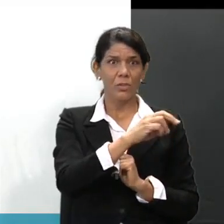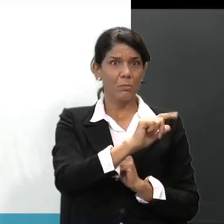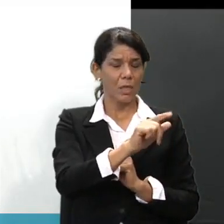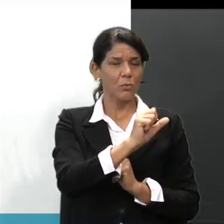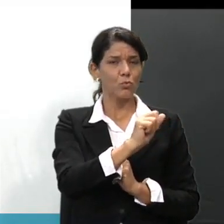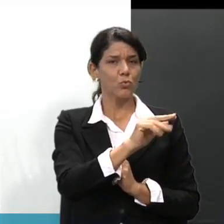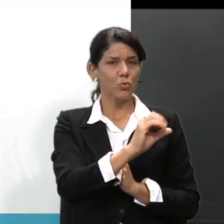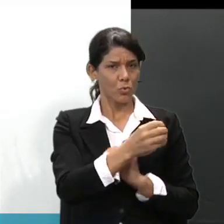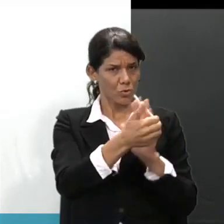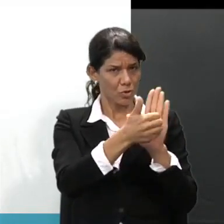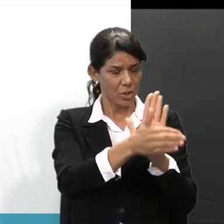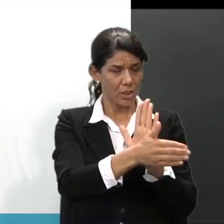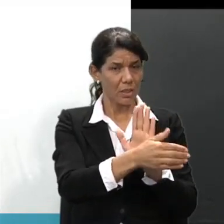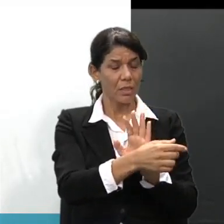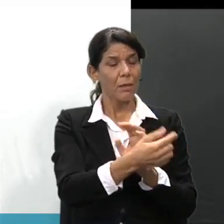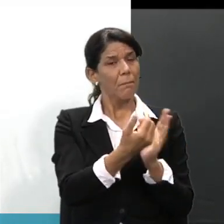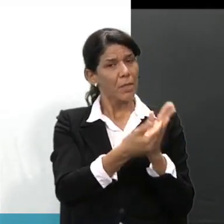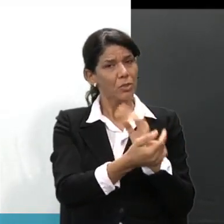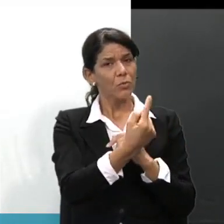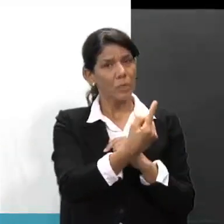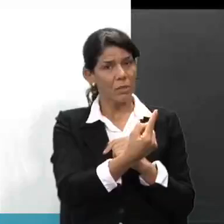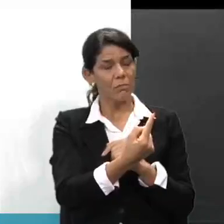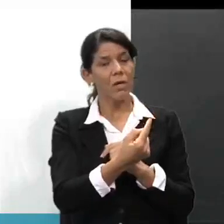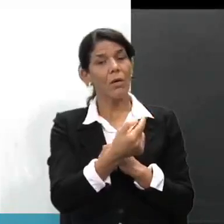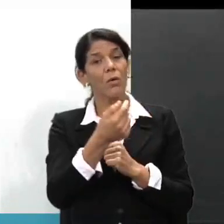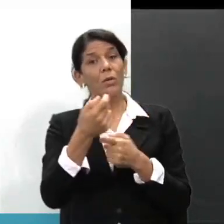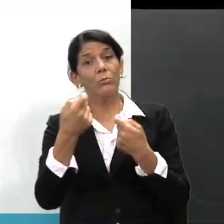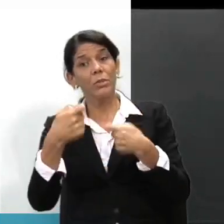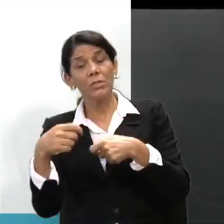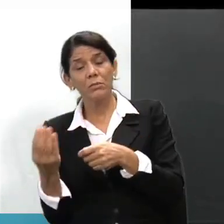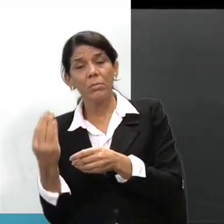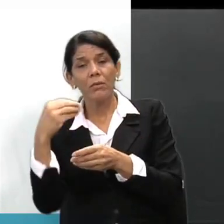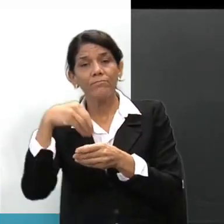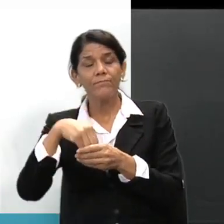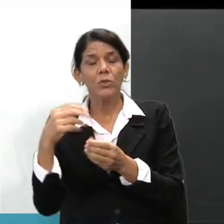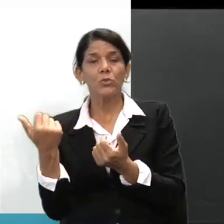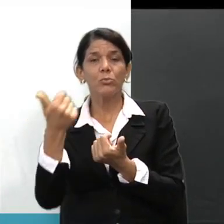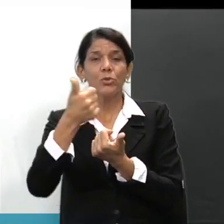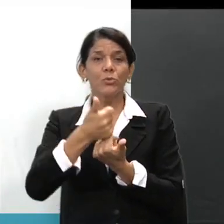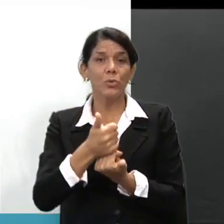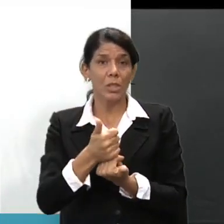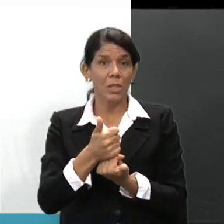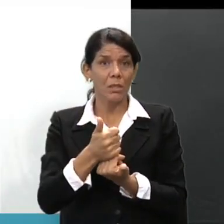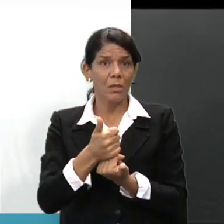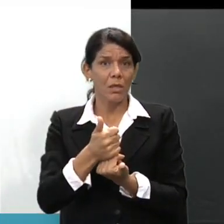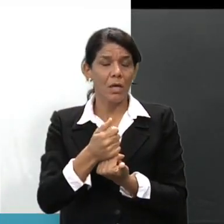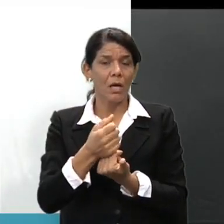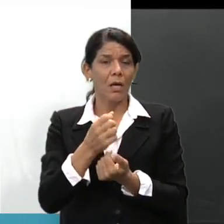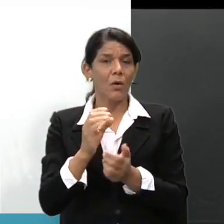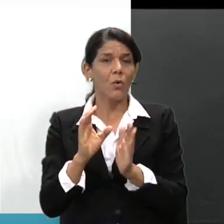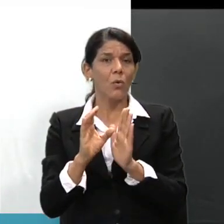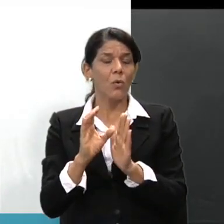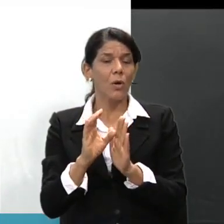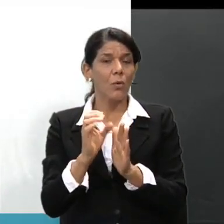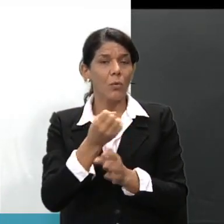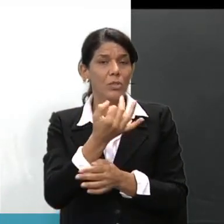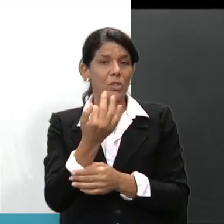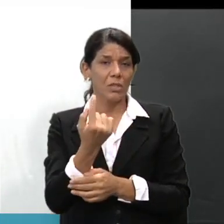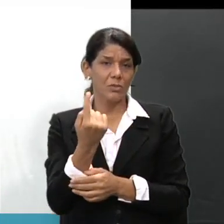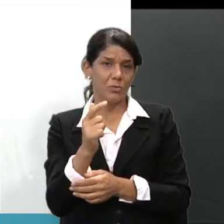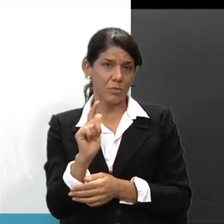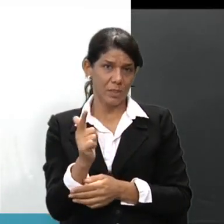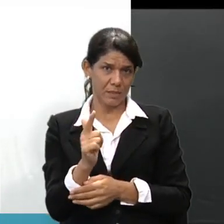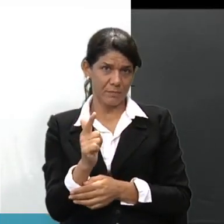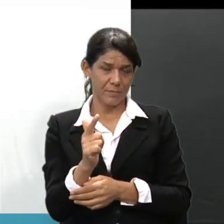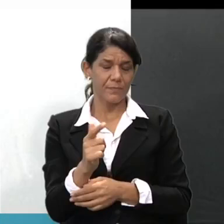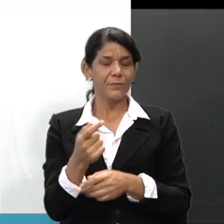desse soro. Quanto, então, eu vou precisar da ampola para atingir a concentração de 1 grama? Então, vamos